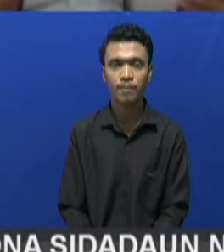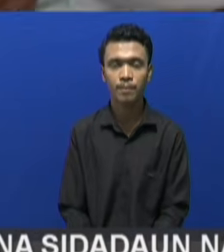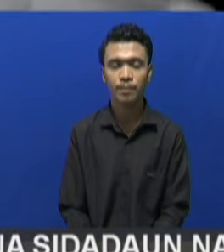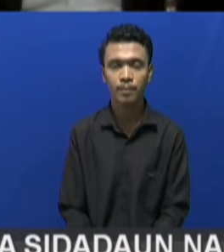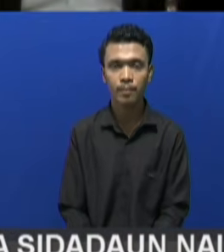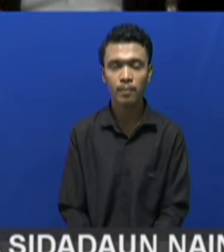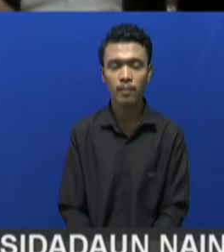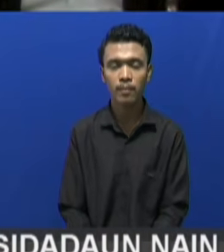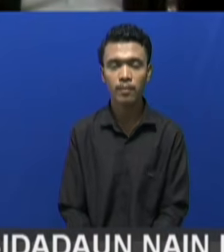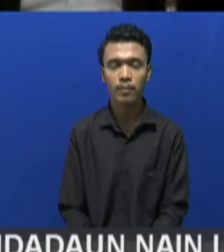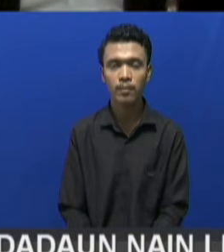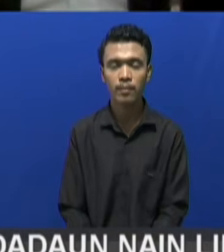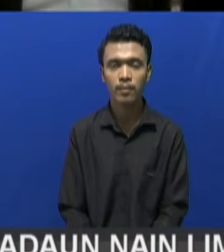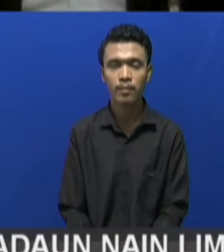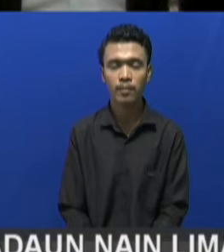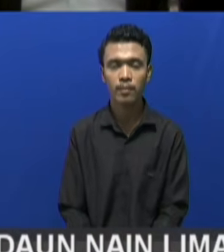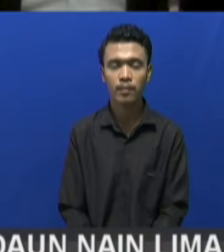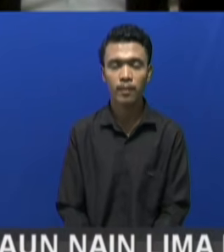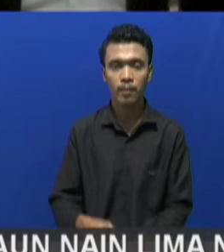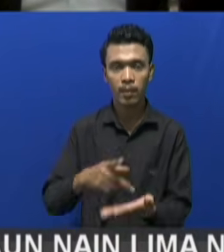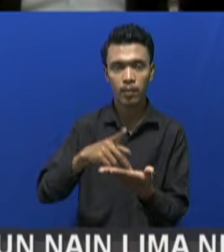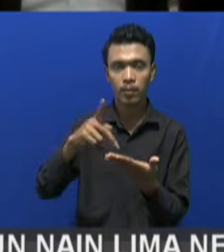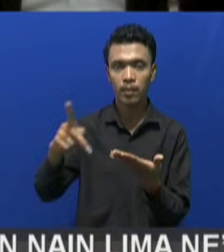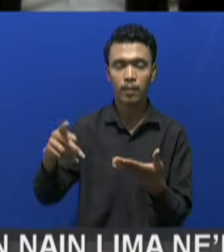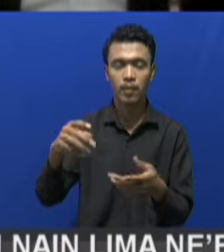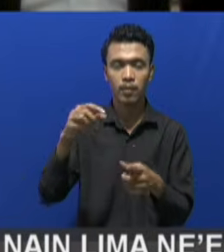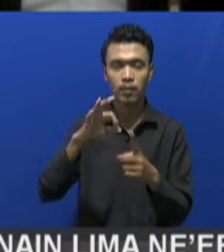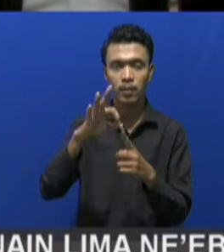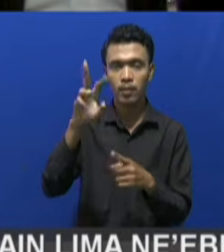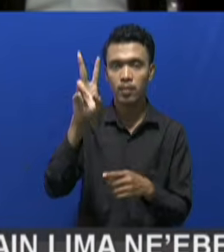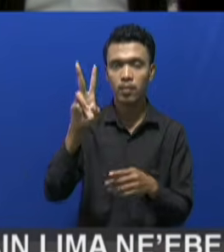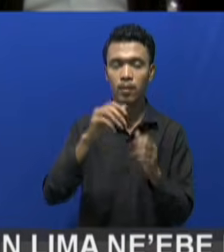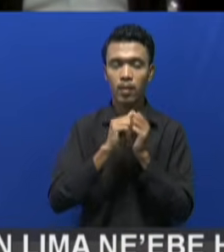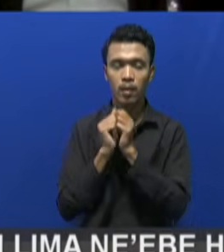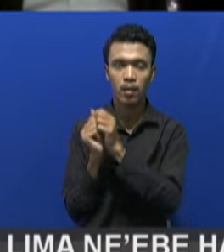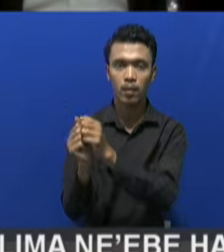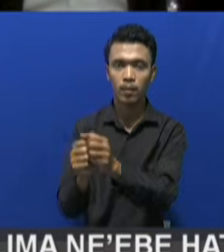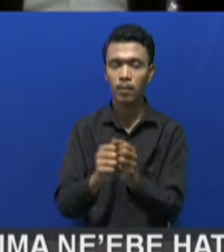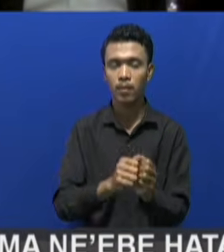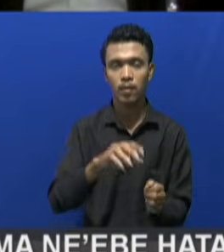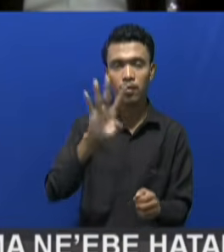Ba total beneficiários ba pagamento fase segundo linha, Ramuto,